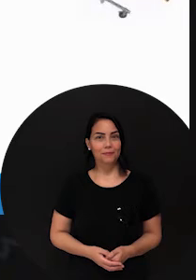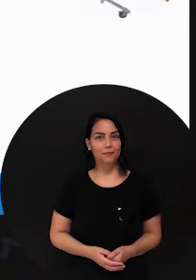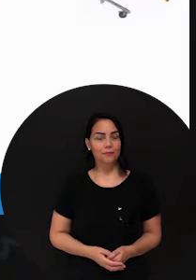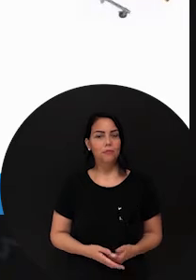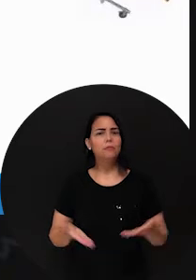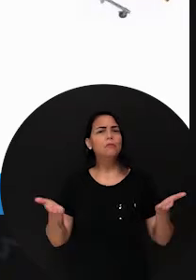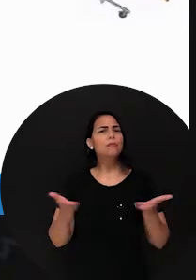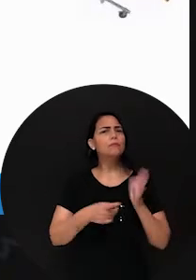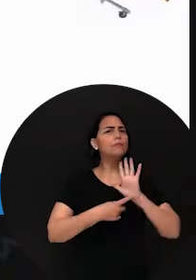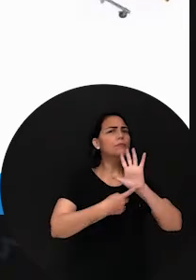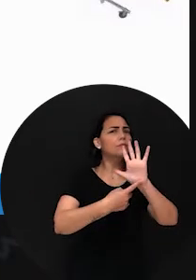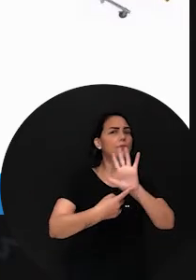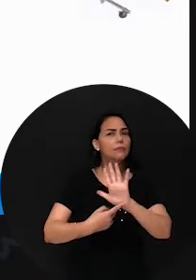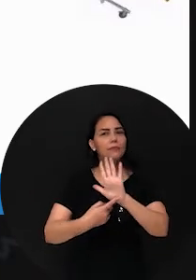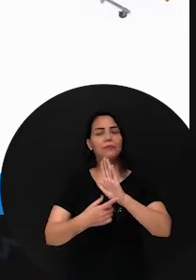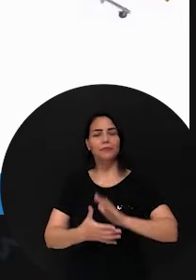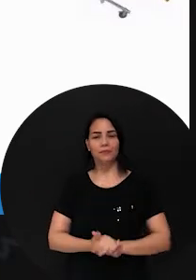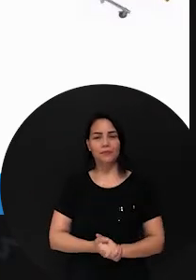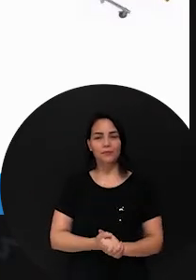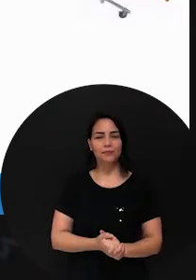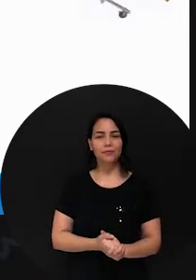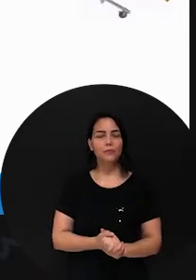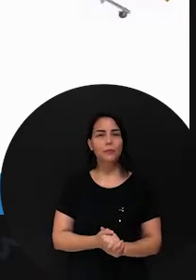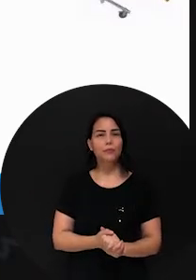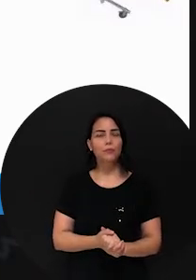Seguindo aí, Samuca, com os eletrônicos, sua praia.